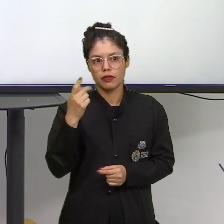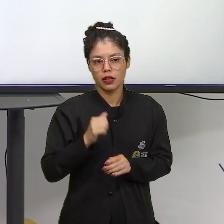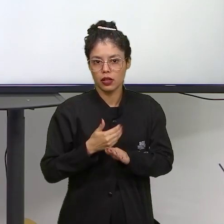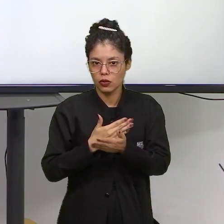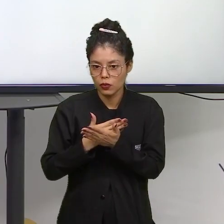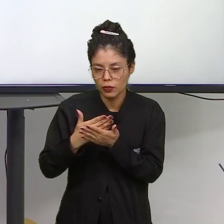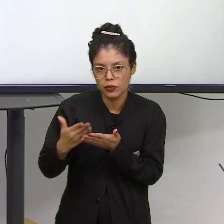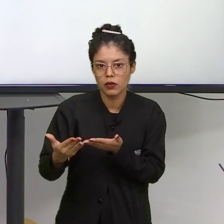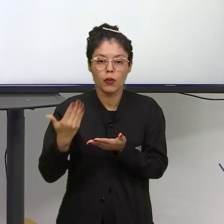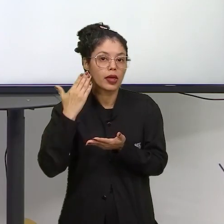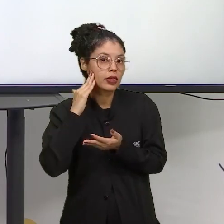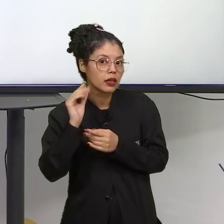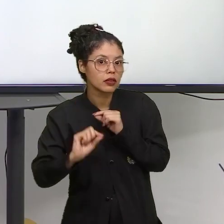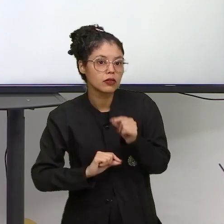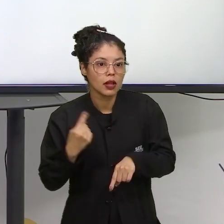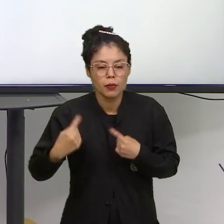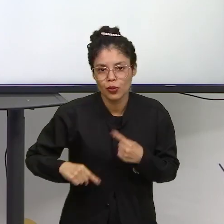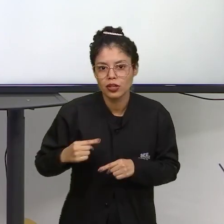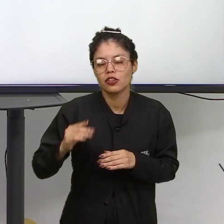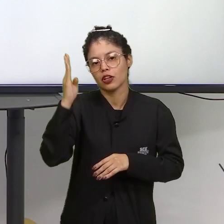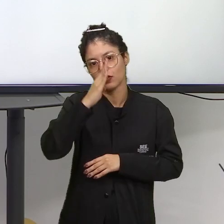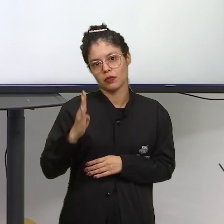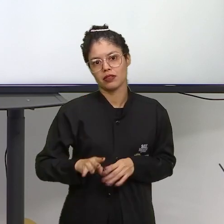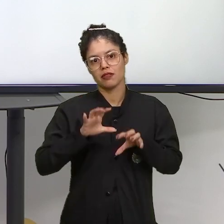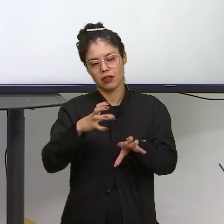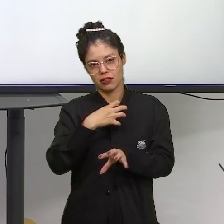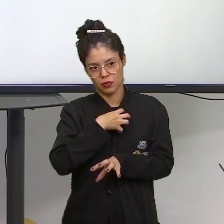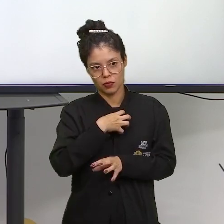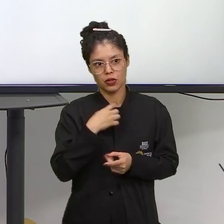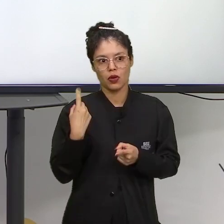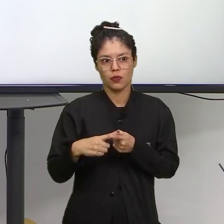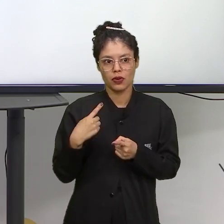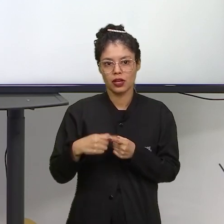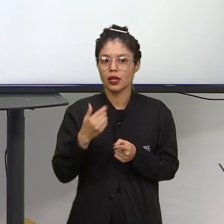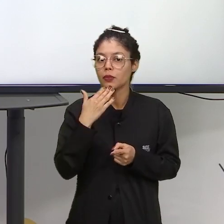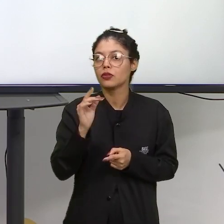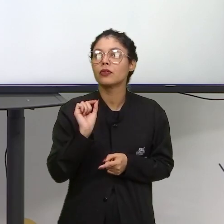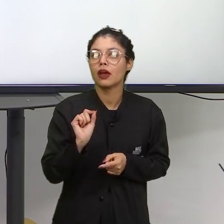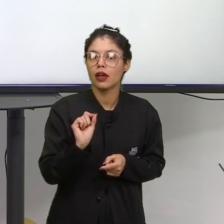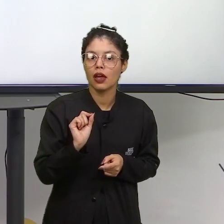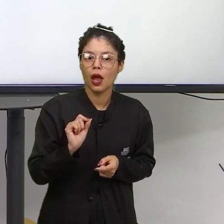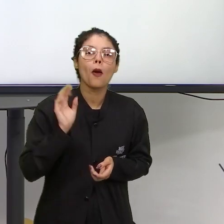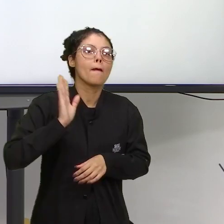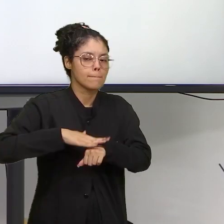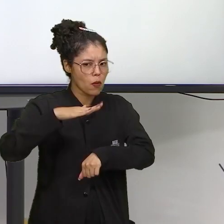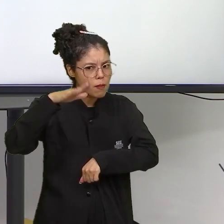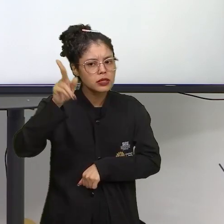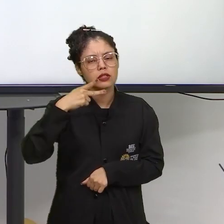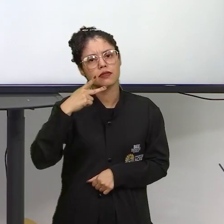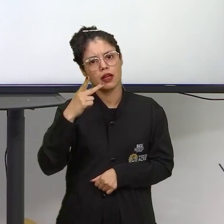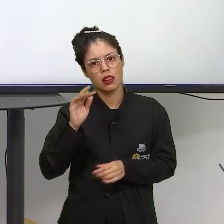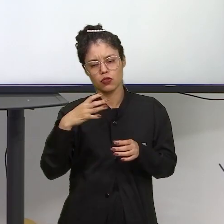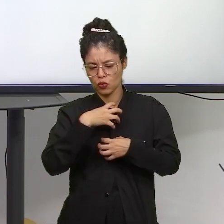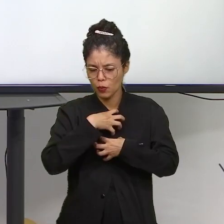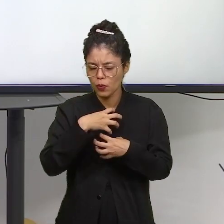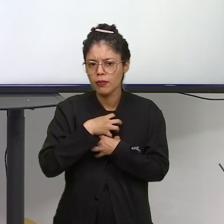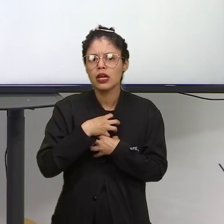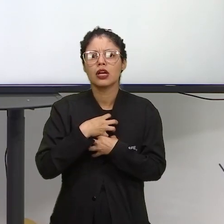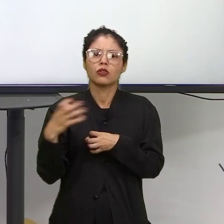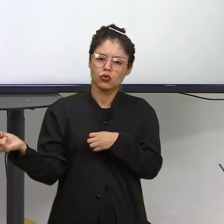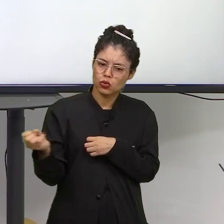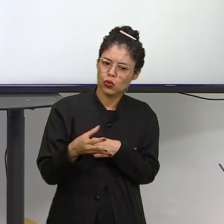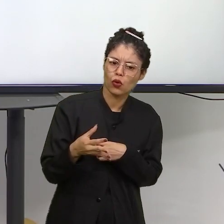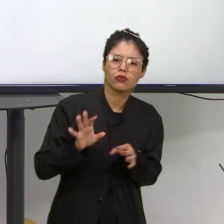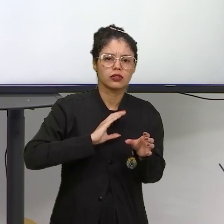no início o entendimento da política no Brasil nesse momento. Porque a questão está dizendo que por mais que esteja falando de um momento ali de